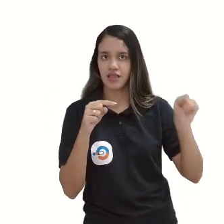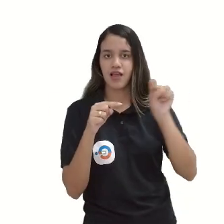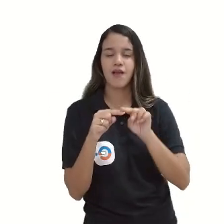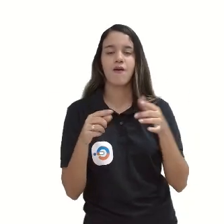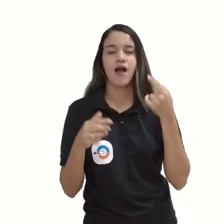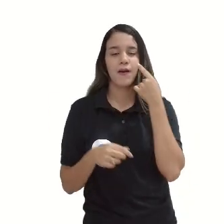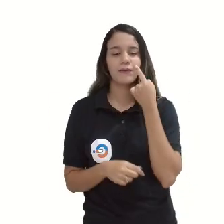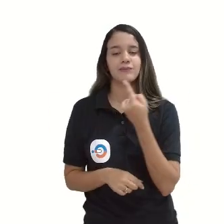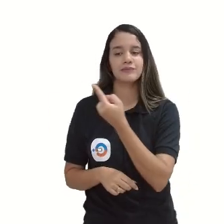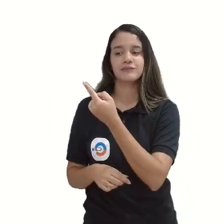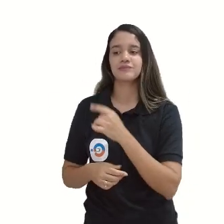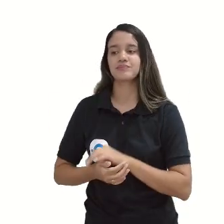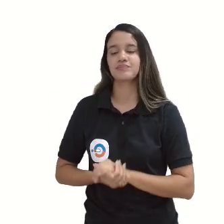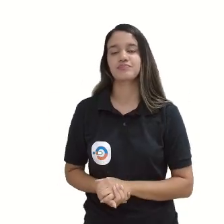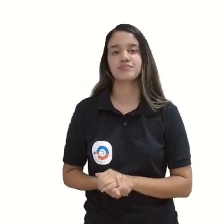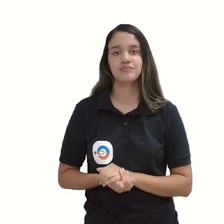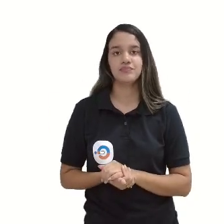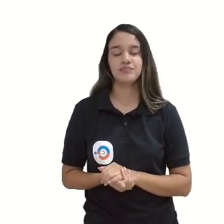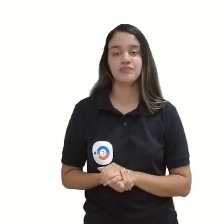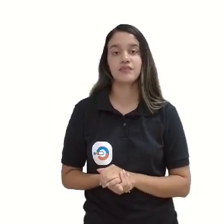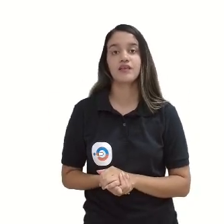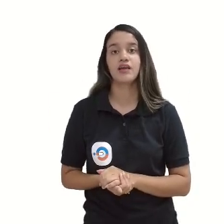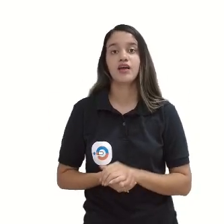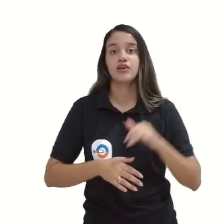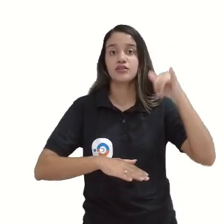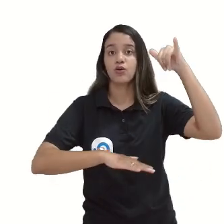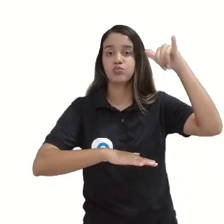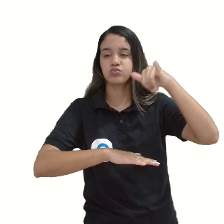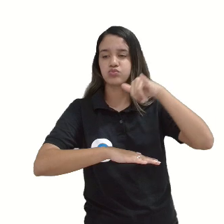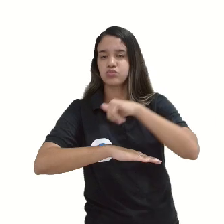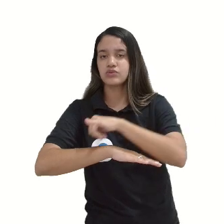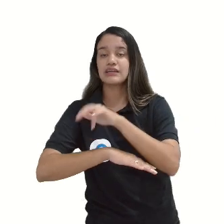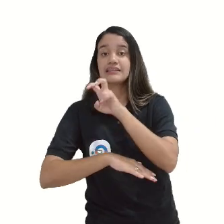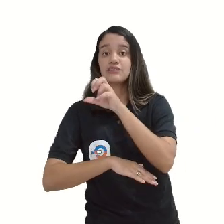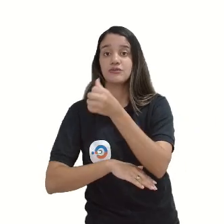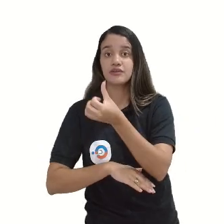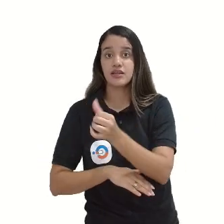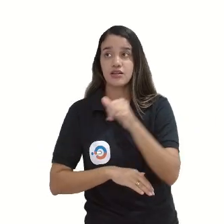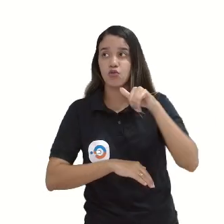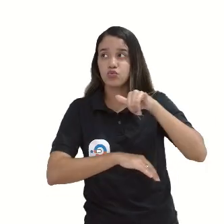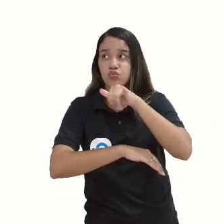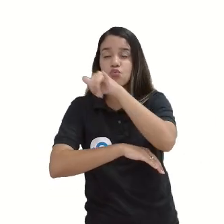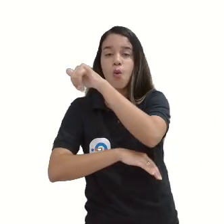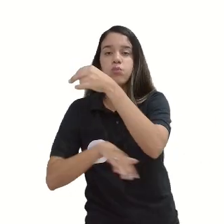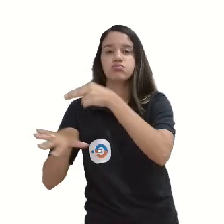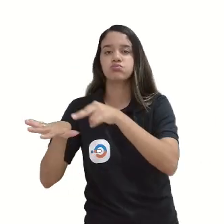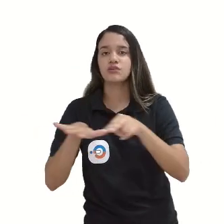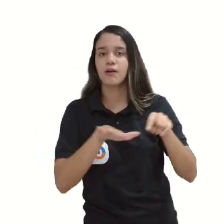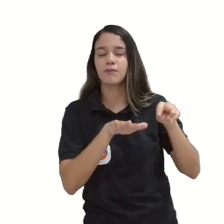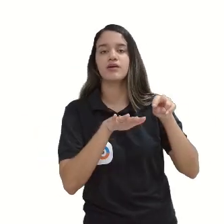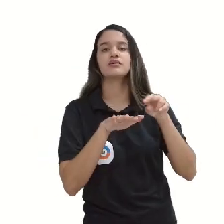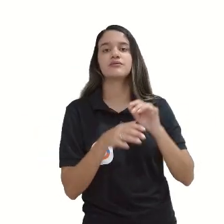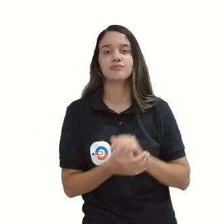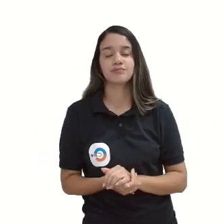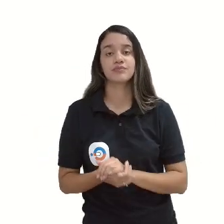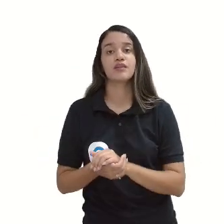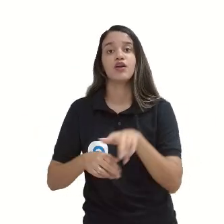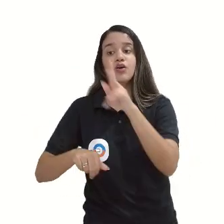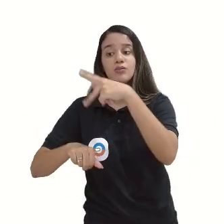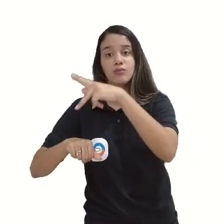que é bem parecido. Ele diz: uma companhia aérea faz 56 voos por semana entre nacionais